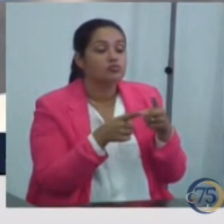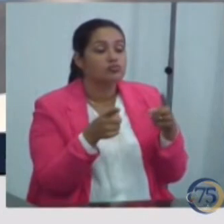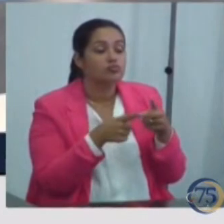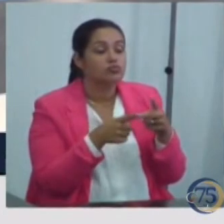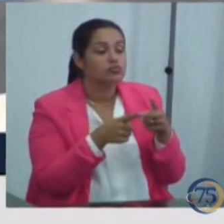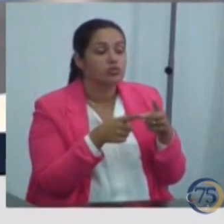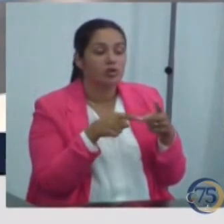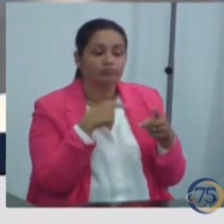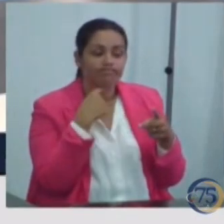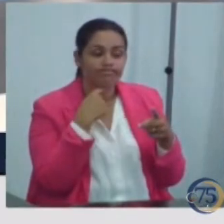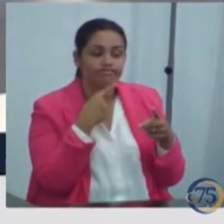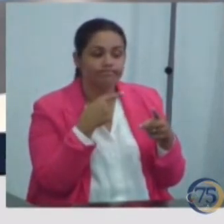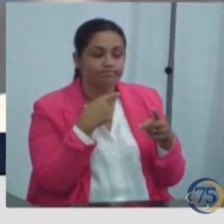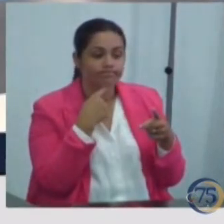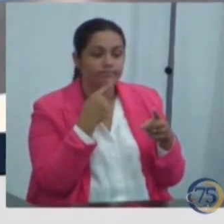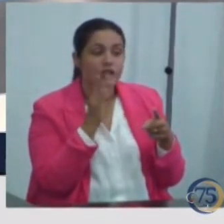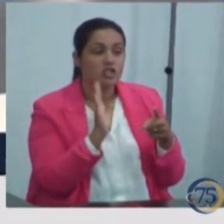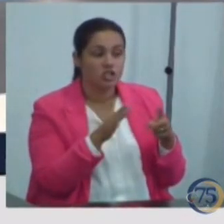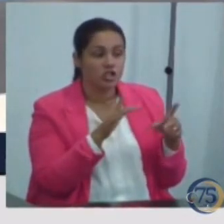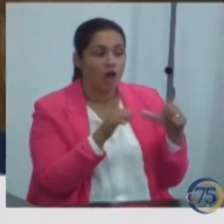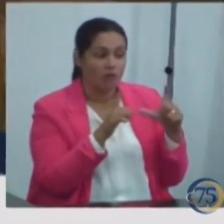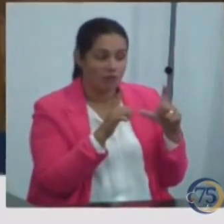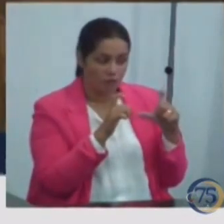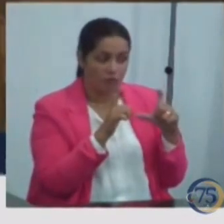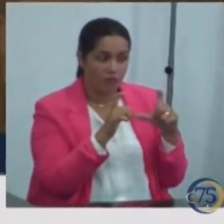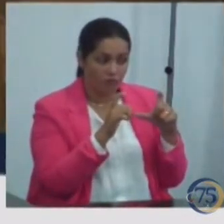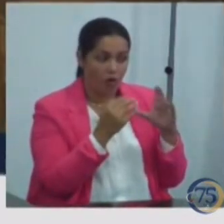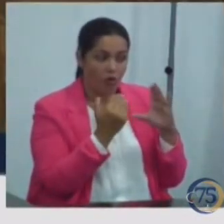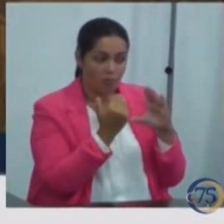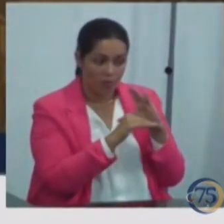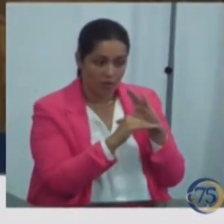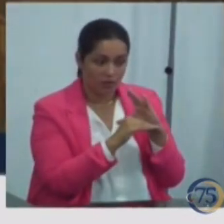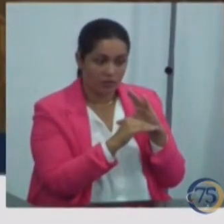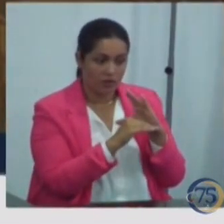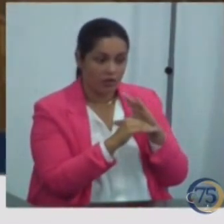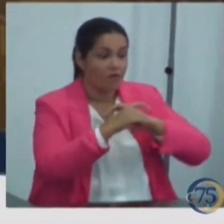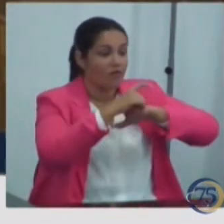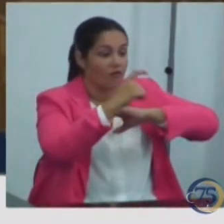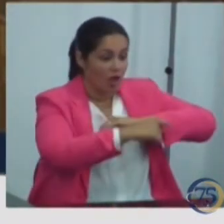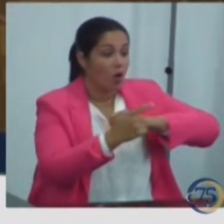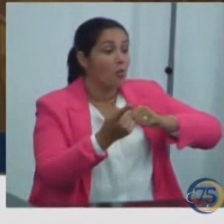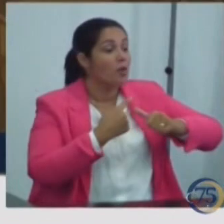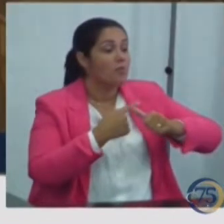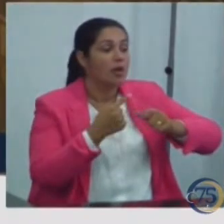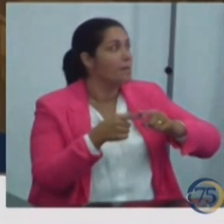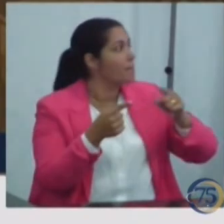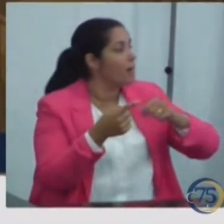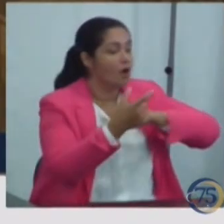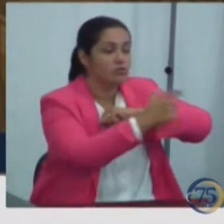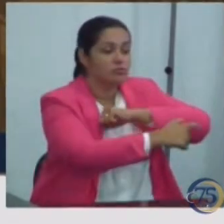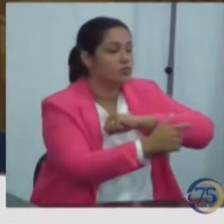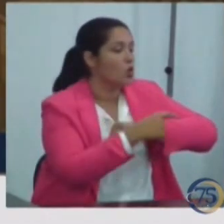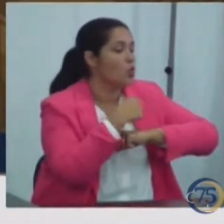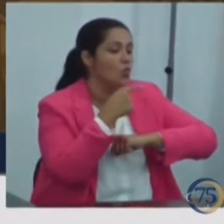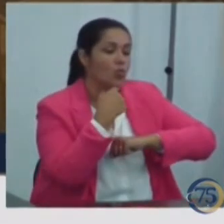obras contra os estragos da chuva pela cidade especialmente em um trecho da Rua Rio Grande